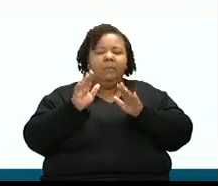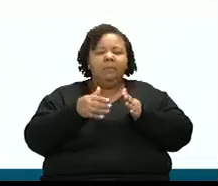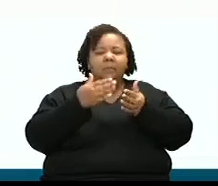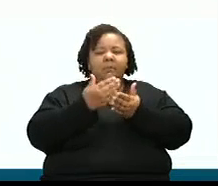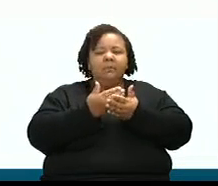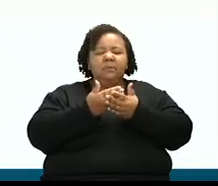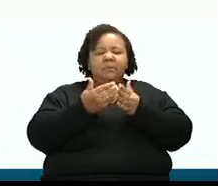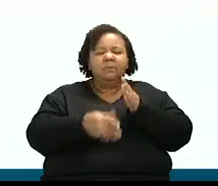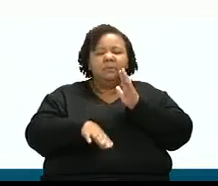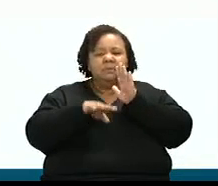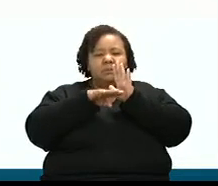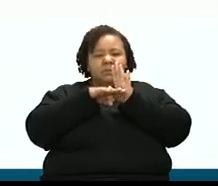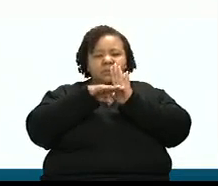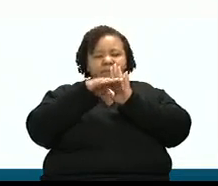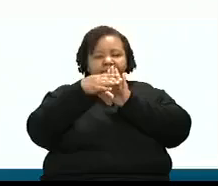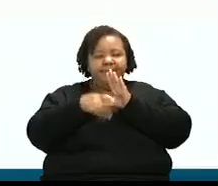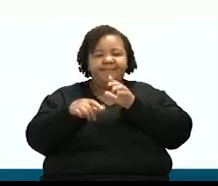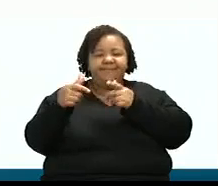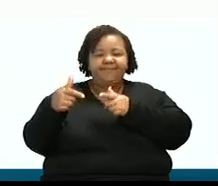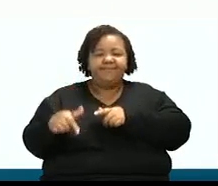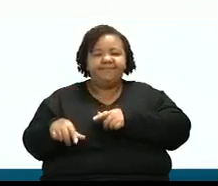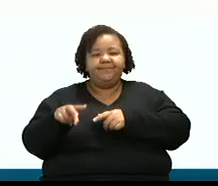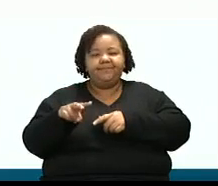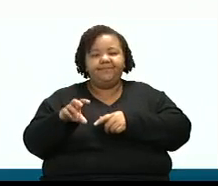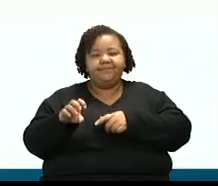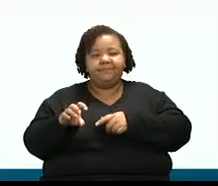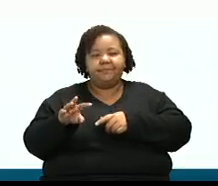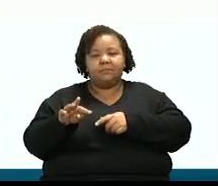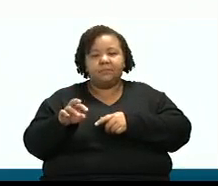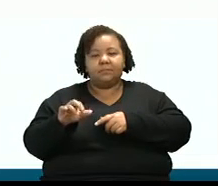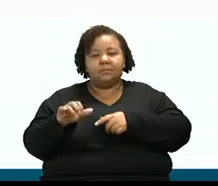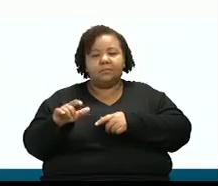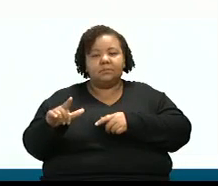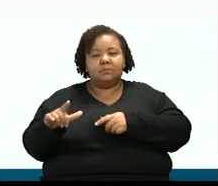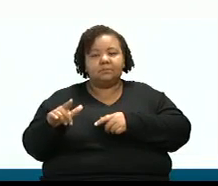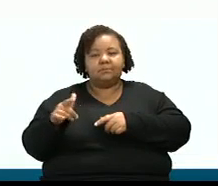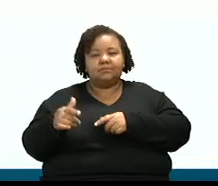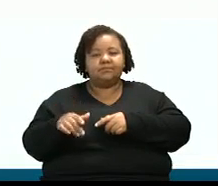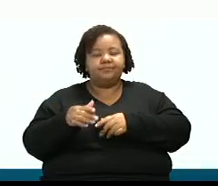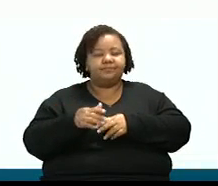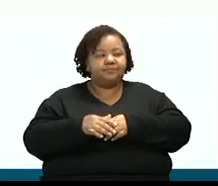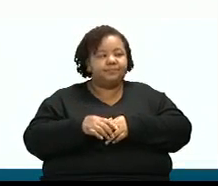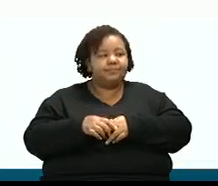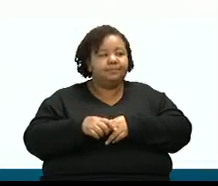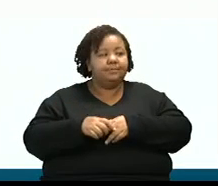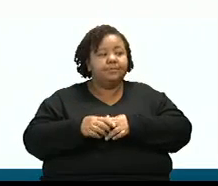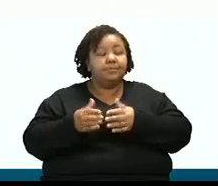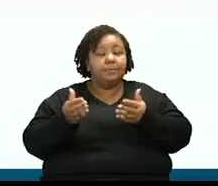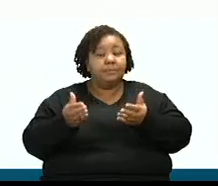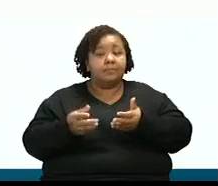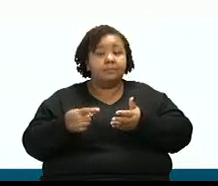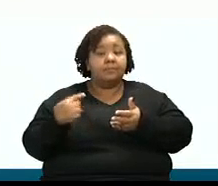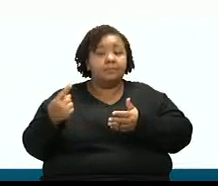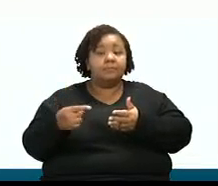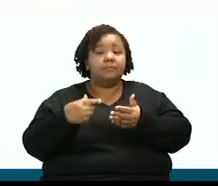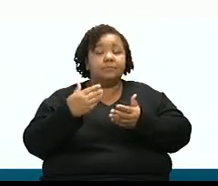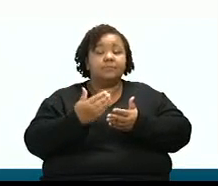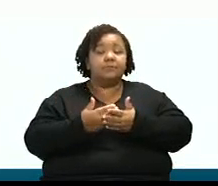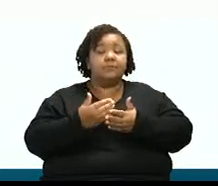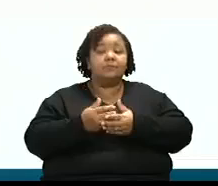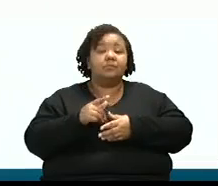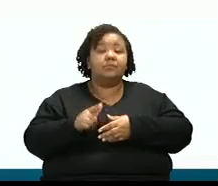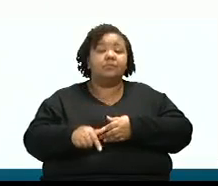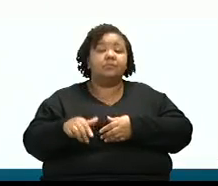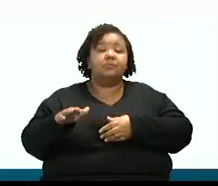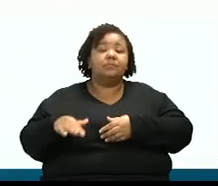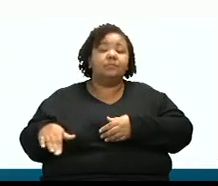campos escalares, os campos vetoriais e o campo vetorial gradiente. Agora nós vamos estudar o chamado